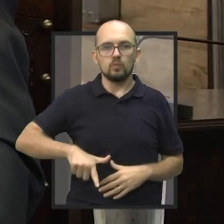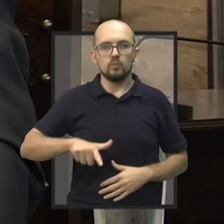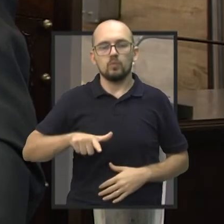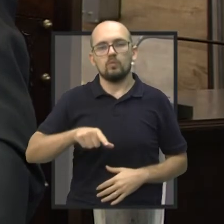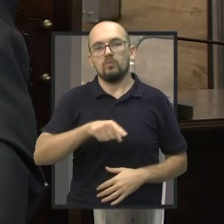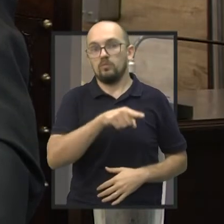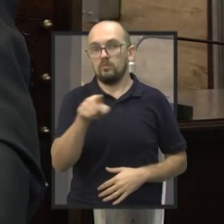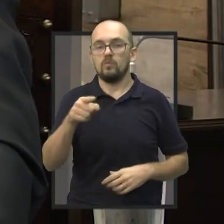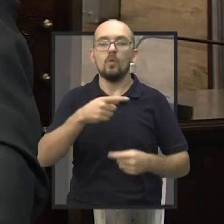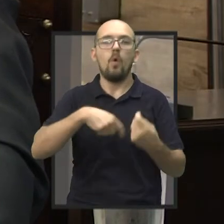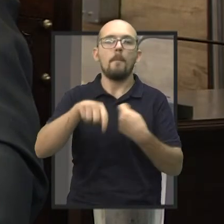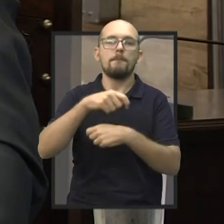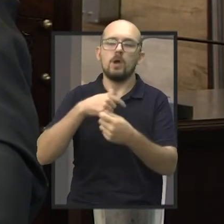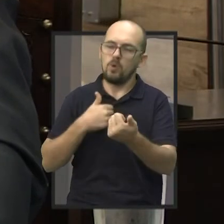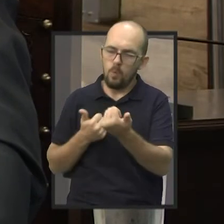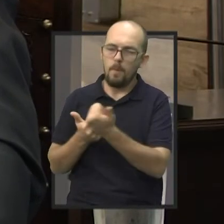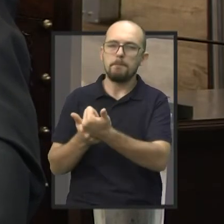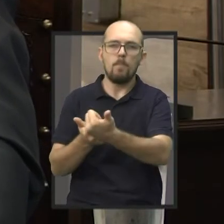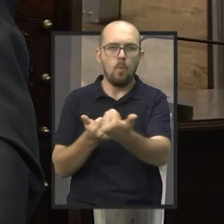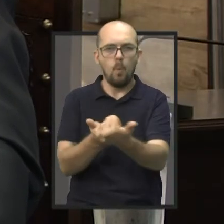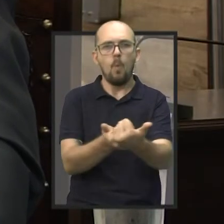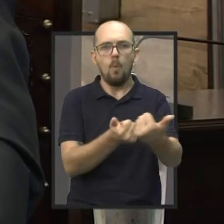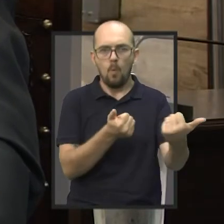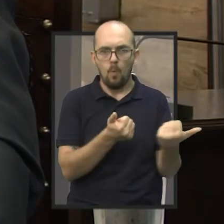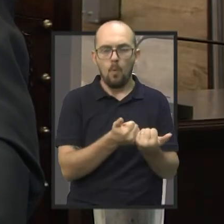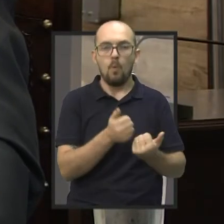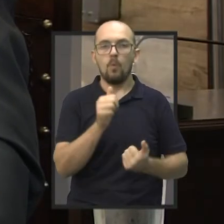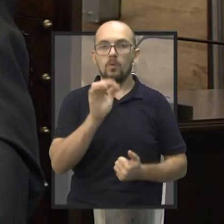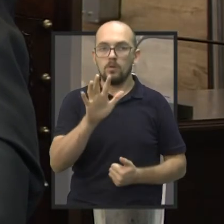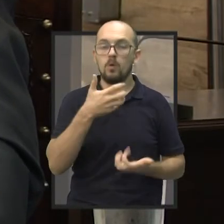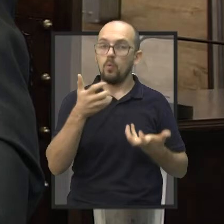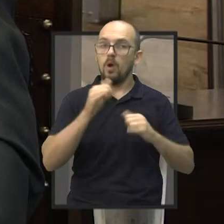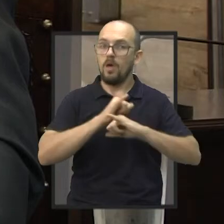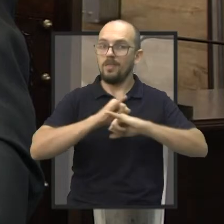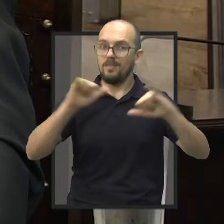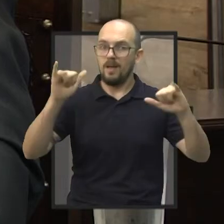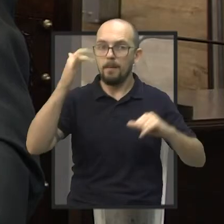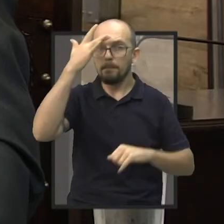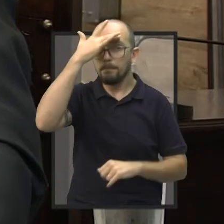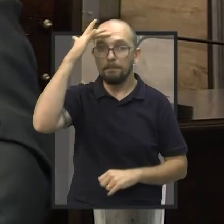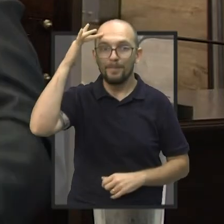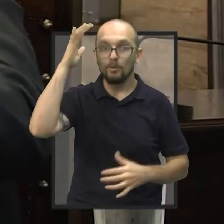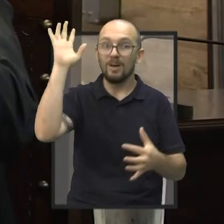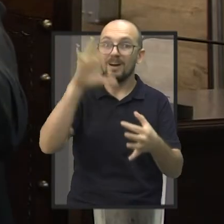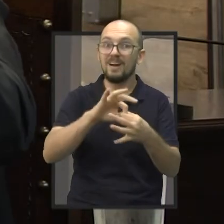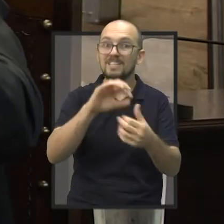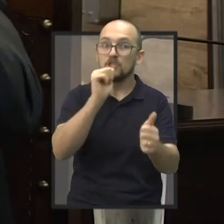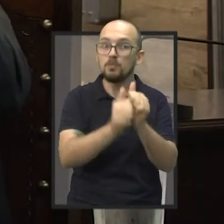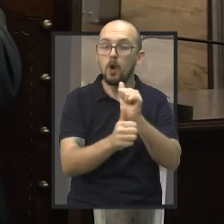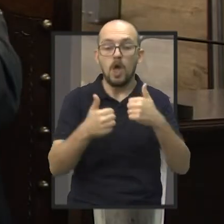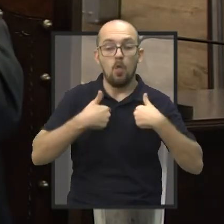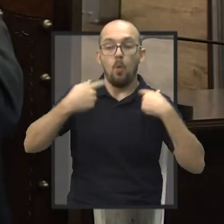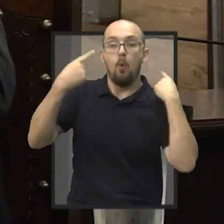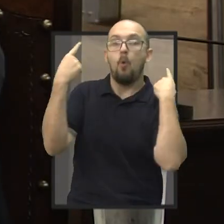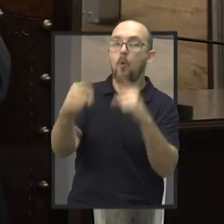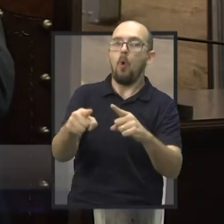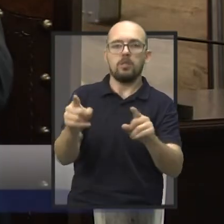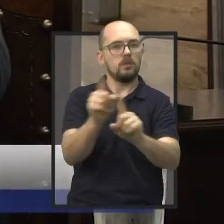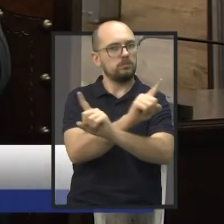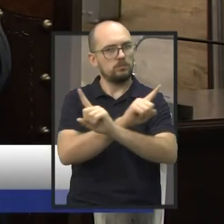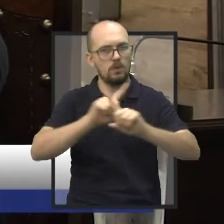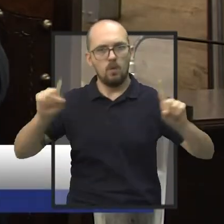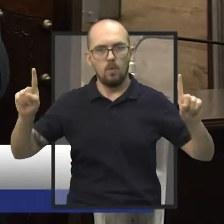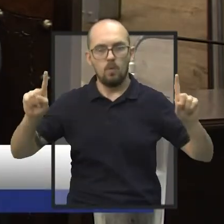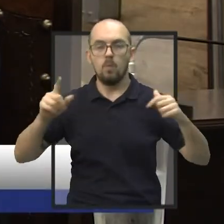aos comerciantes que eu dou todo o apoio a eles. Também queria dizer às pessoas que estão ligadas ao esporte que não tenho nada contra o esporte,